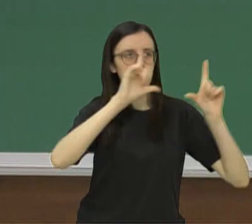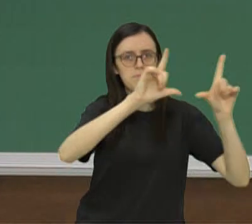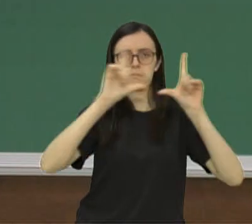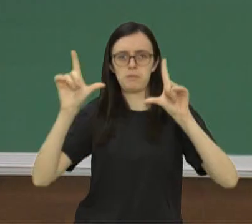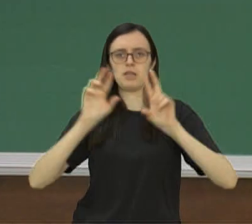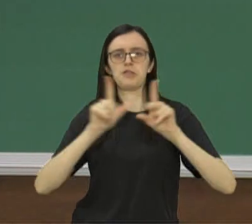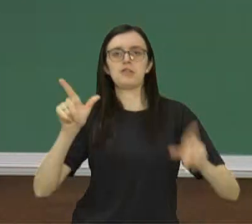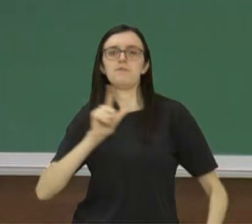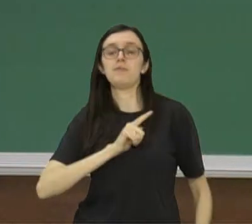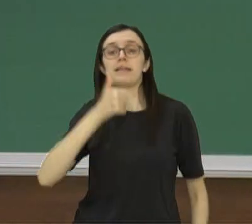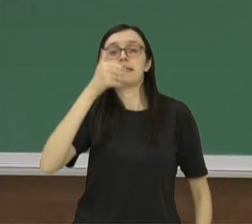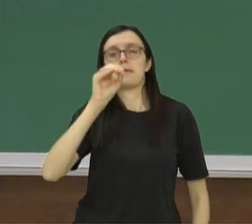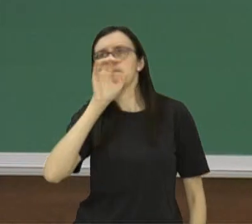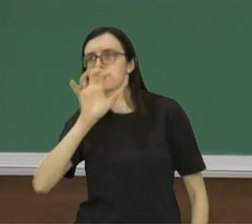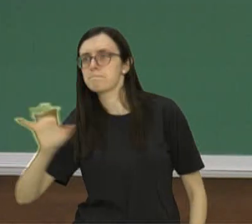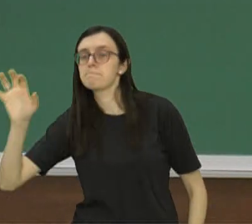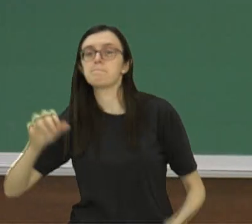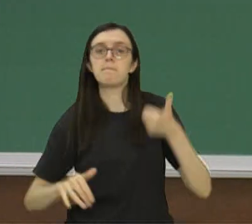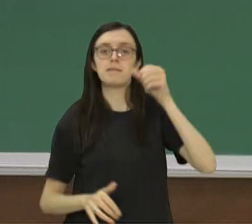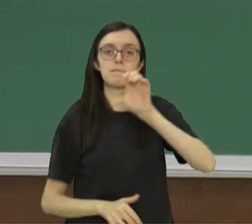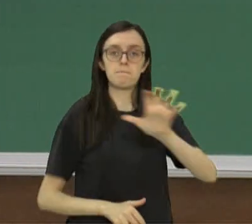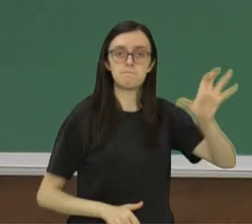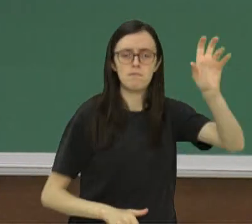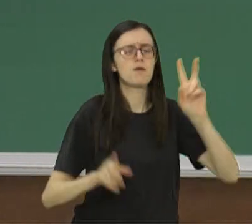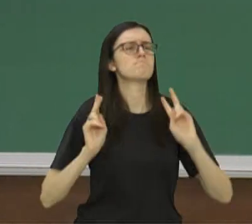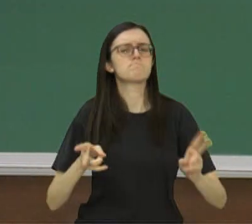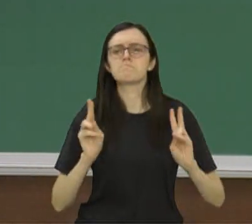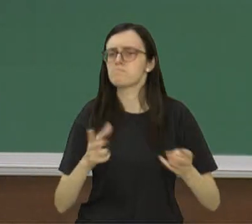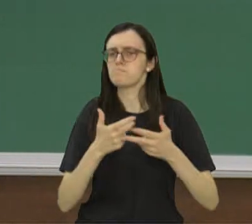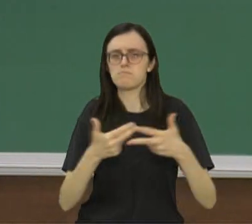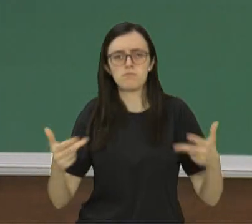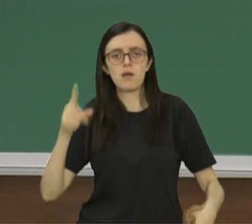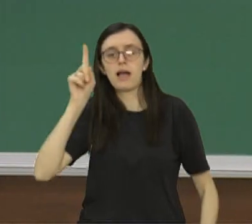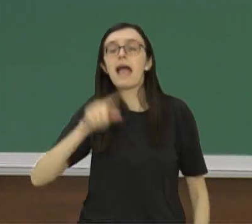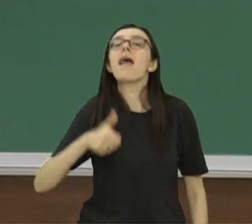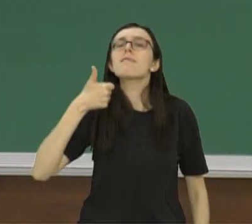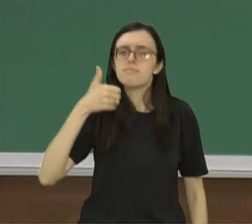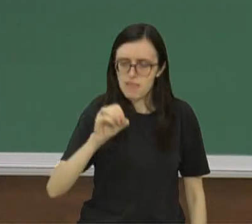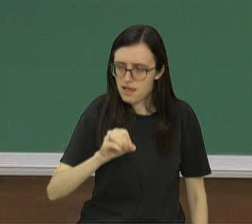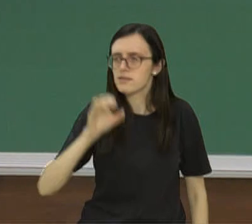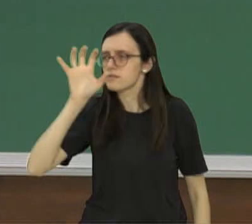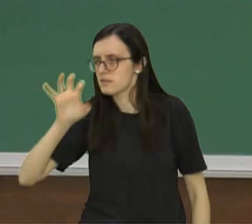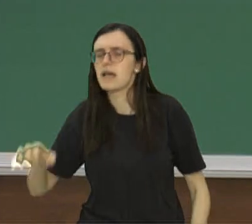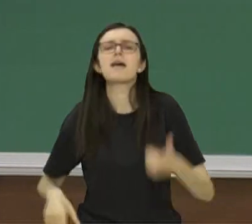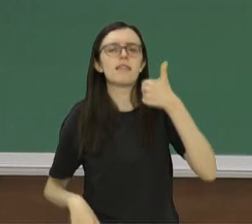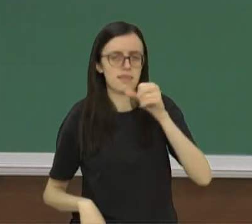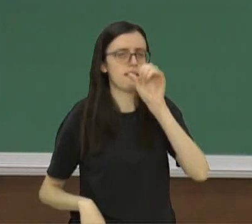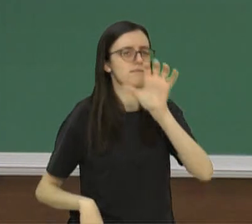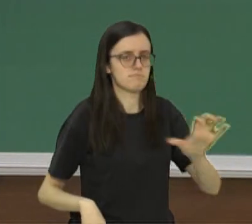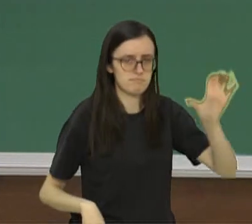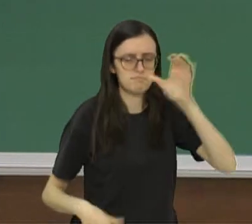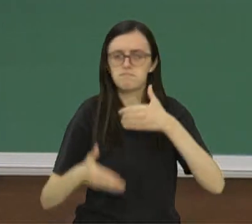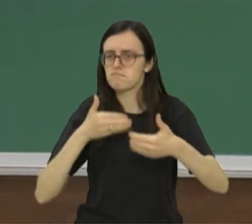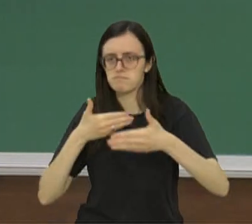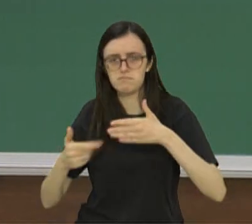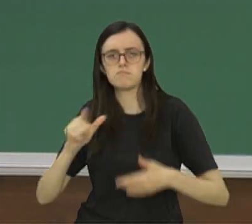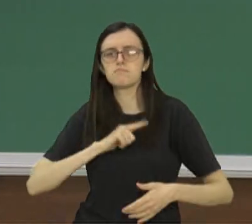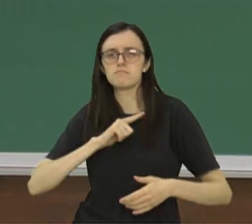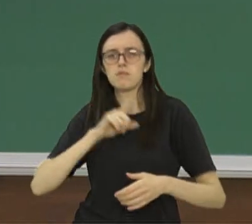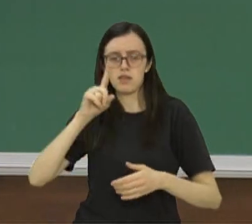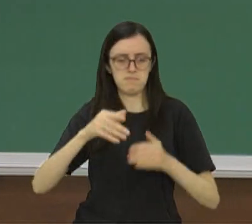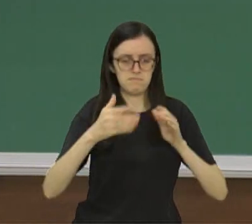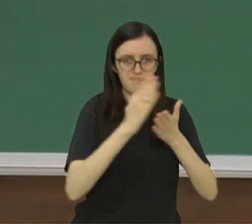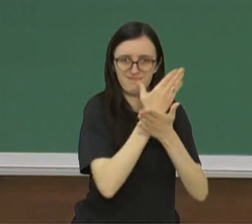10 mesorregiões continuam as mesmas, né? Continuam sendo 10 mesorregiões no Paraná, tanto com a divisão